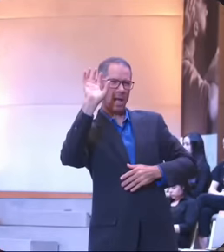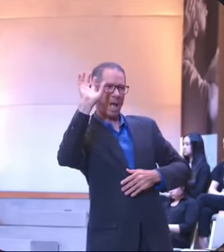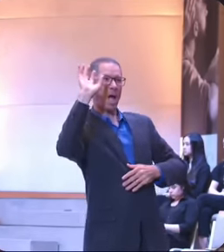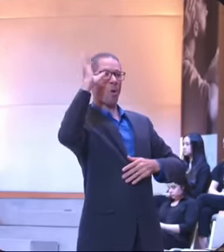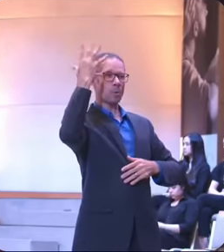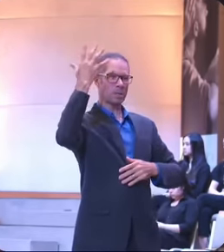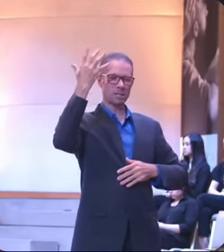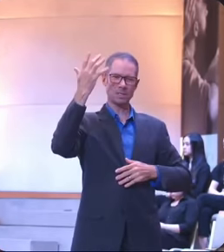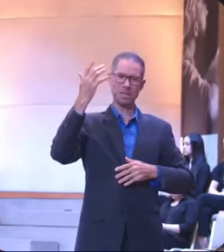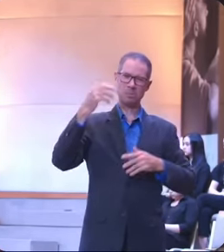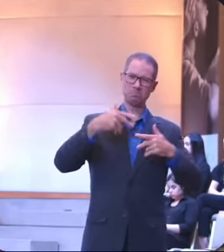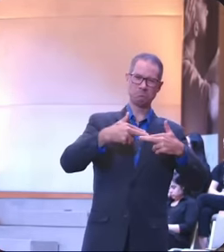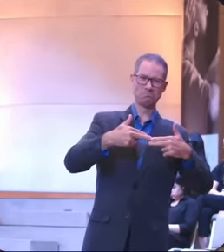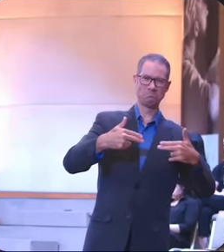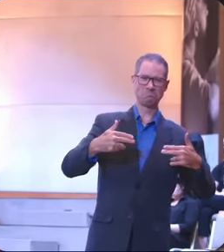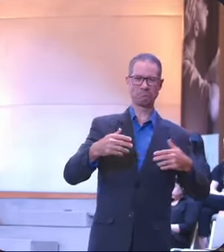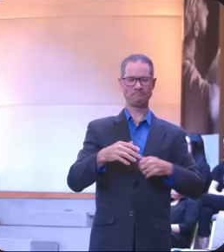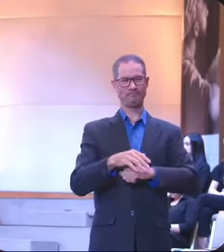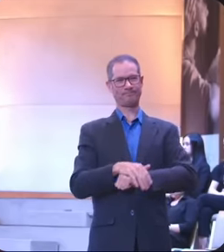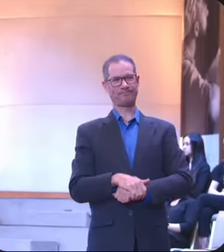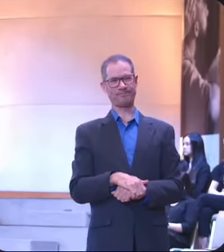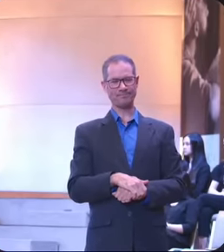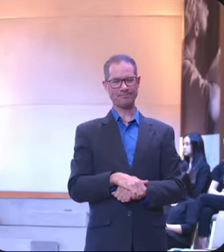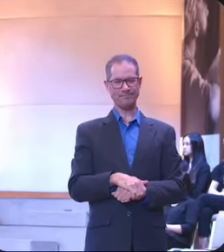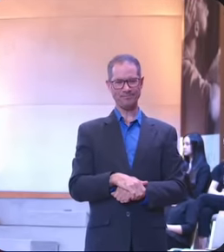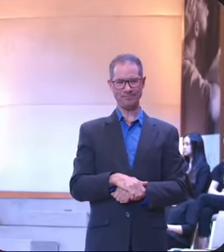acontecer, queridos.